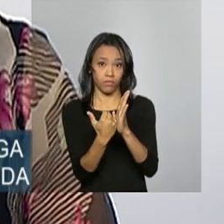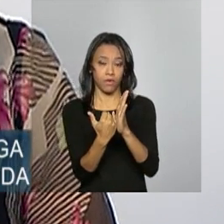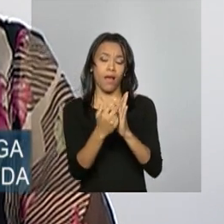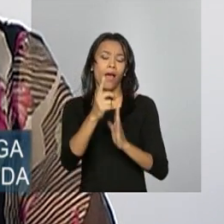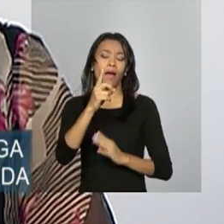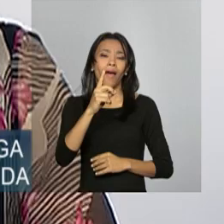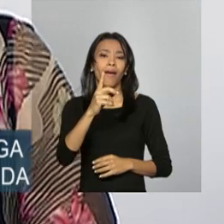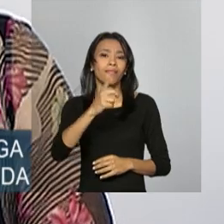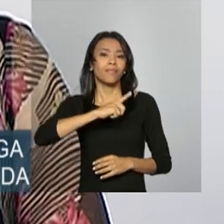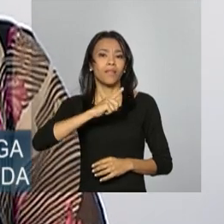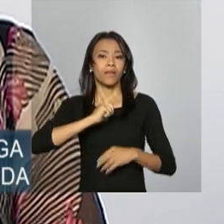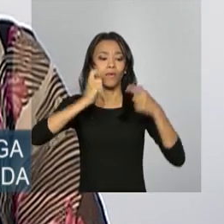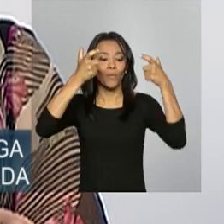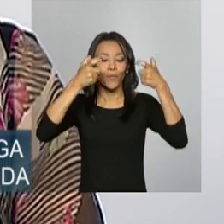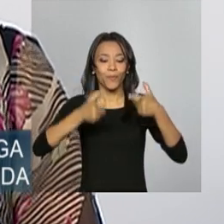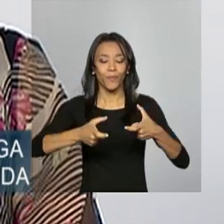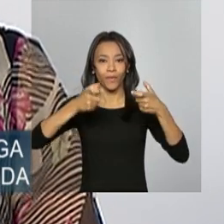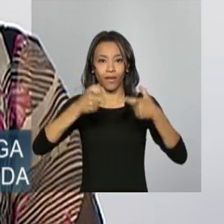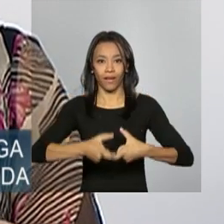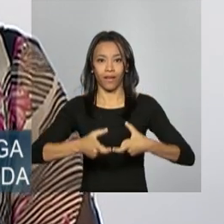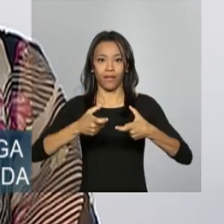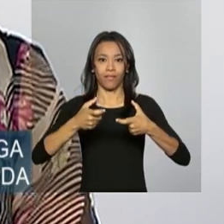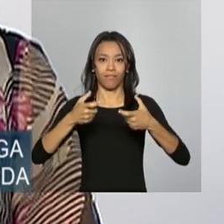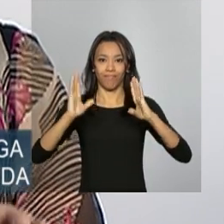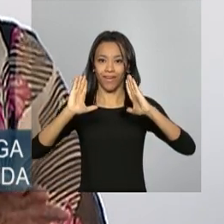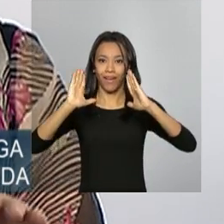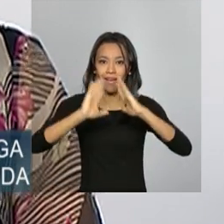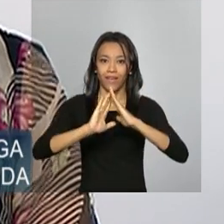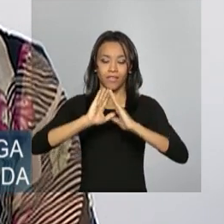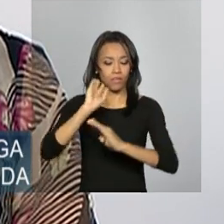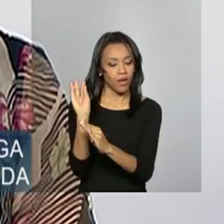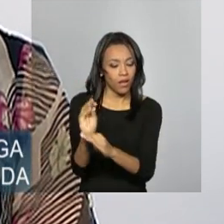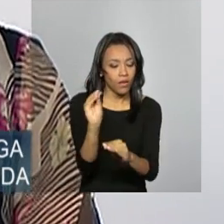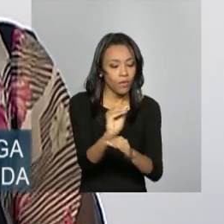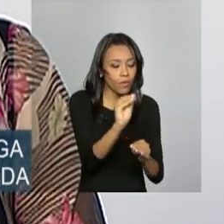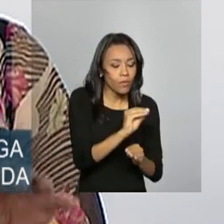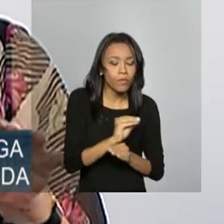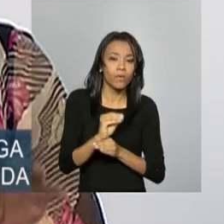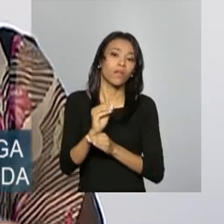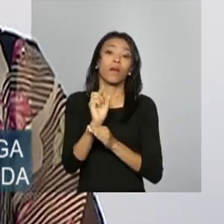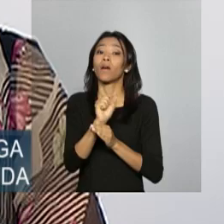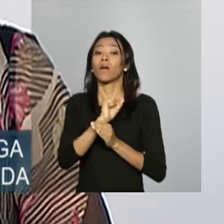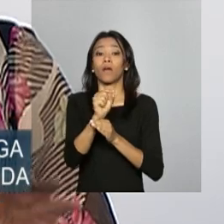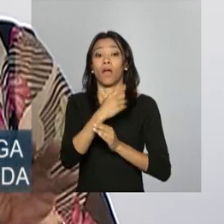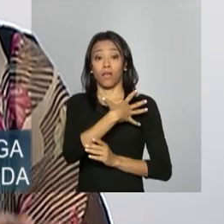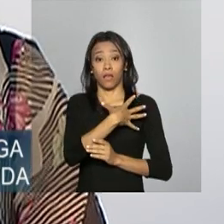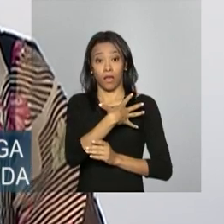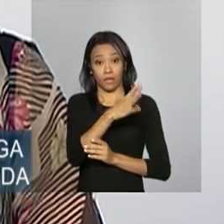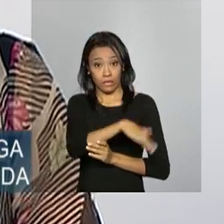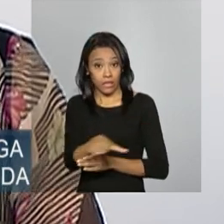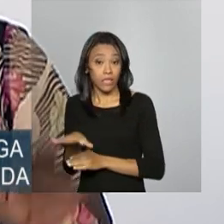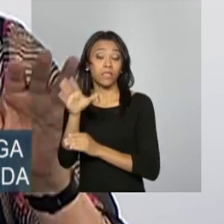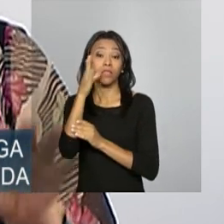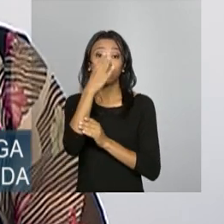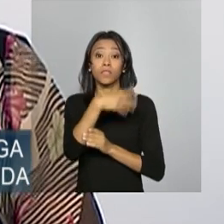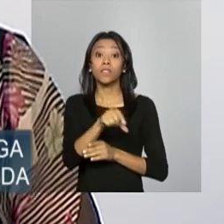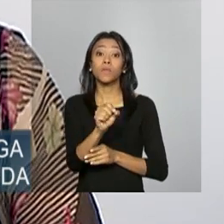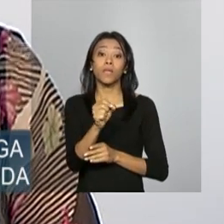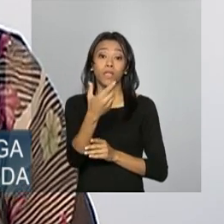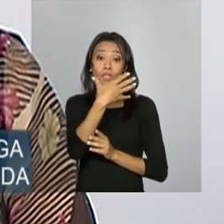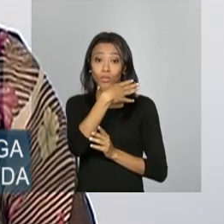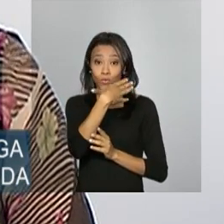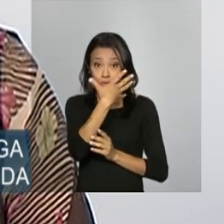ter um lugar para criar de uma forma decente as crianças e os jovens que